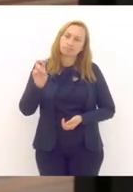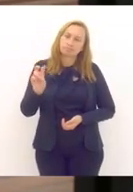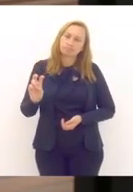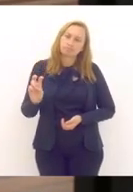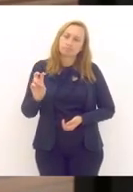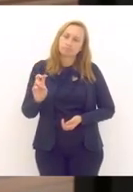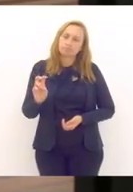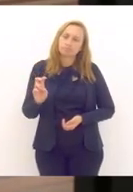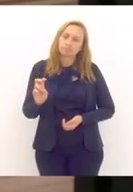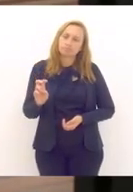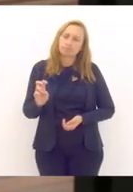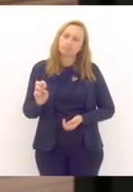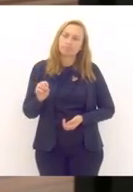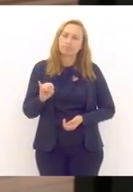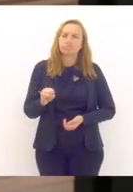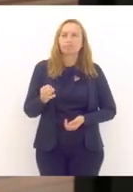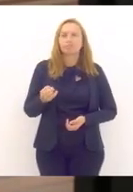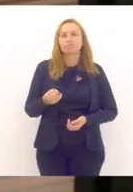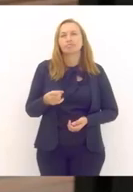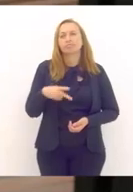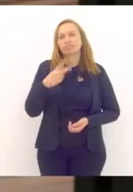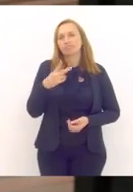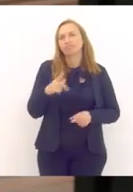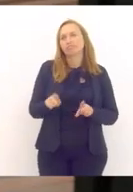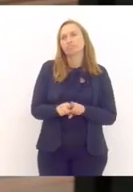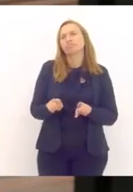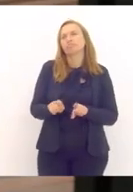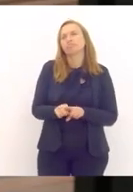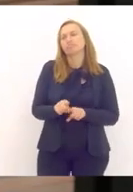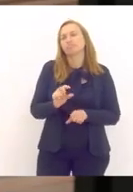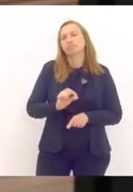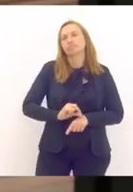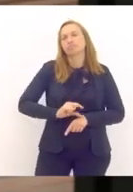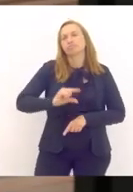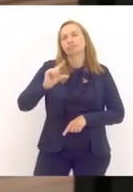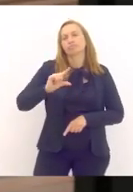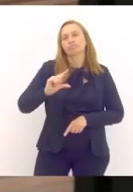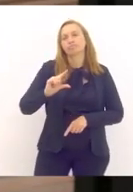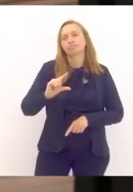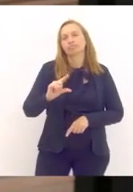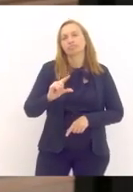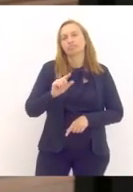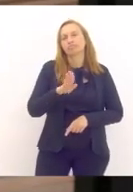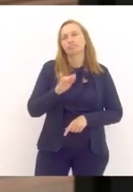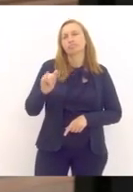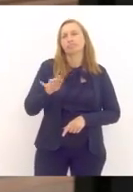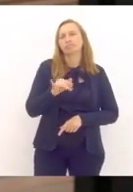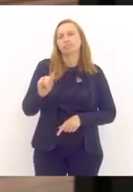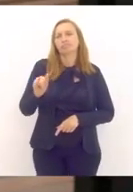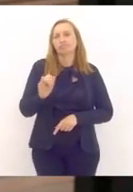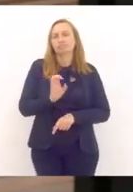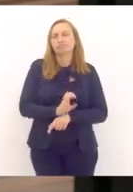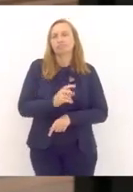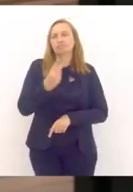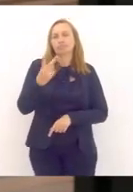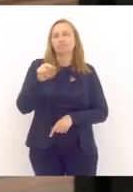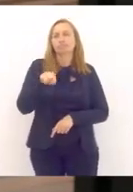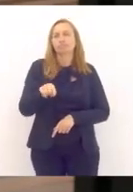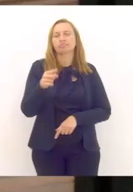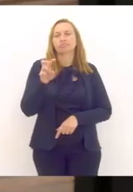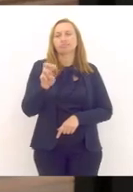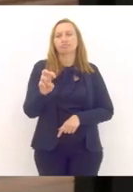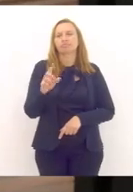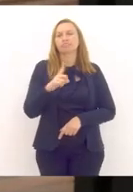6,65%. E se a gente ainda considerar que o aumento, que o crescimento do PIB do Estado foi de 2,5%,